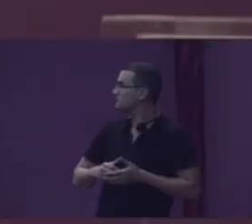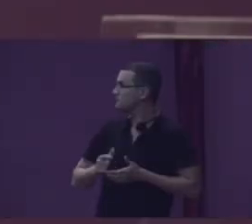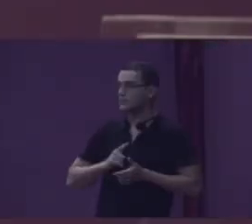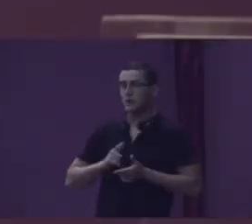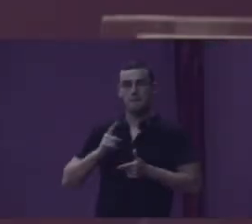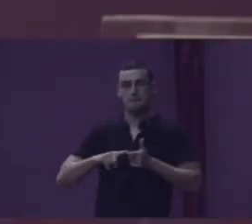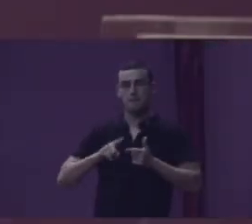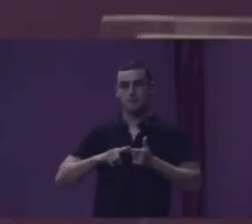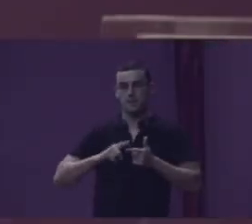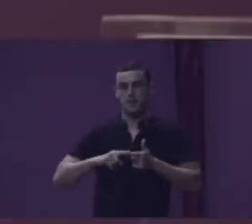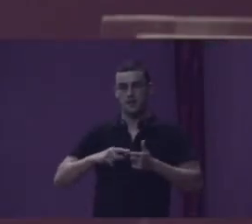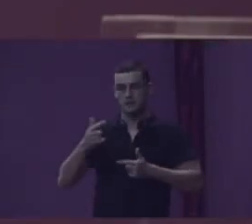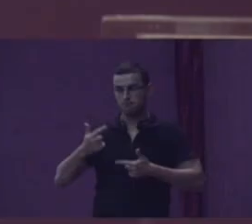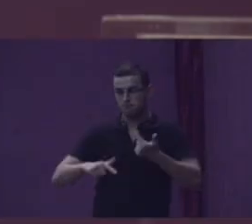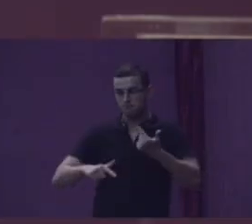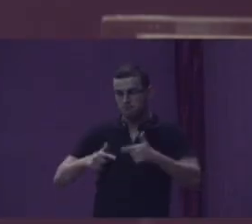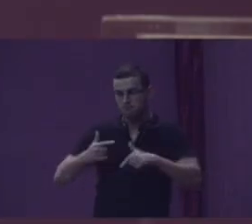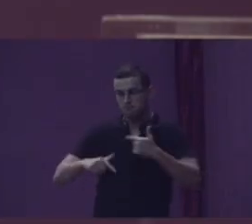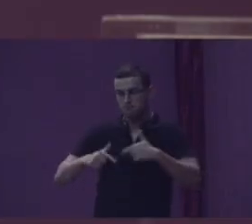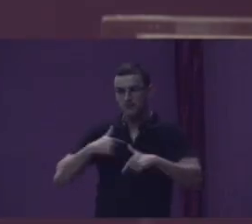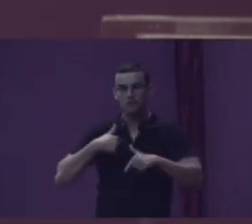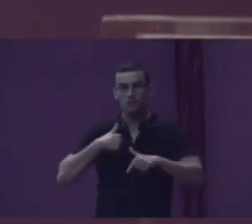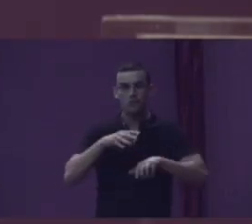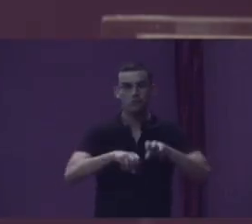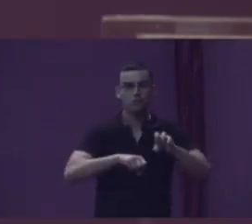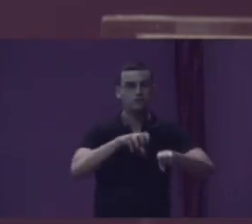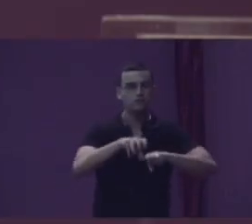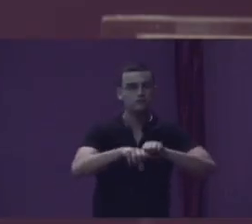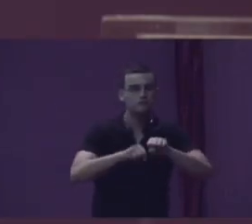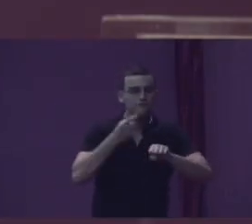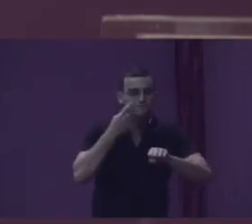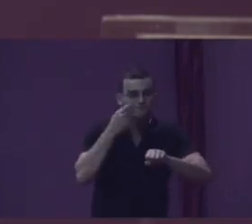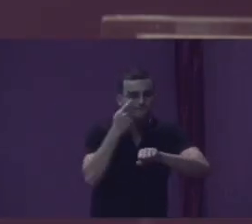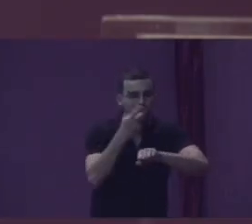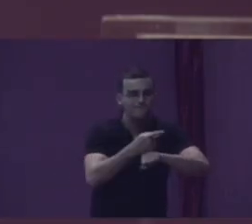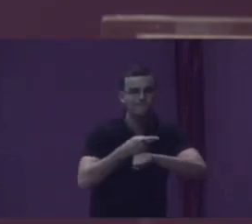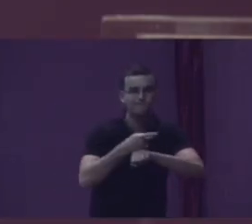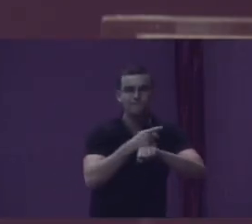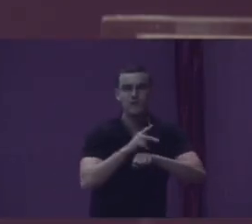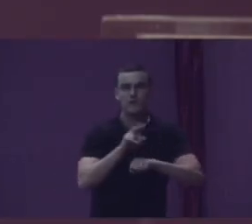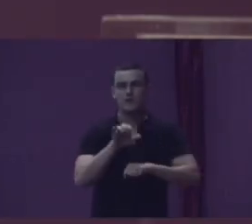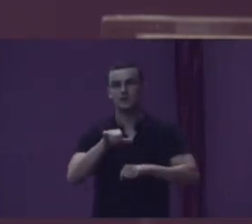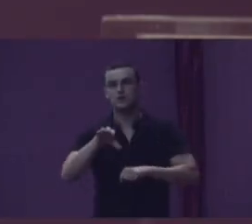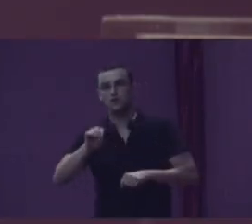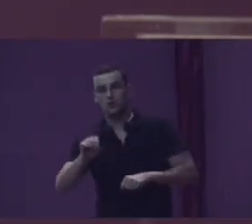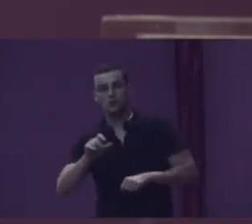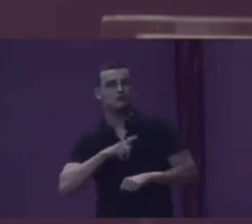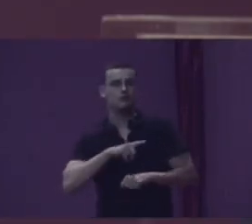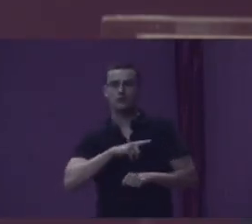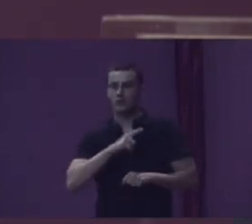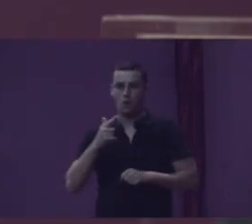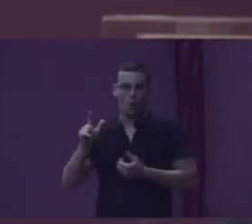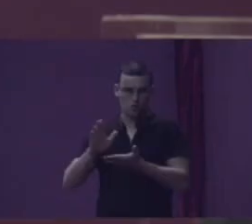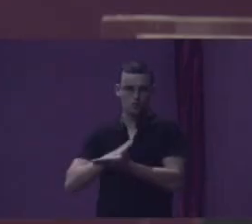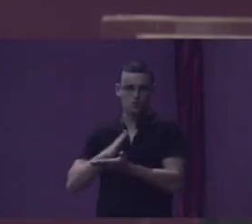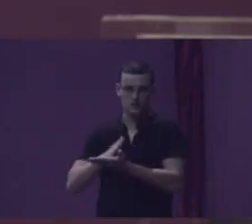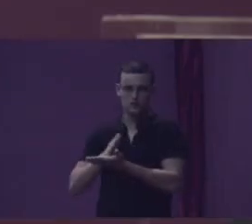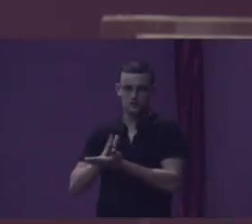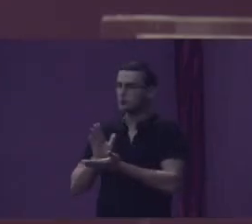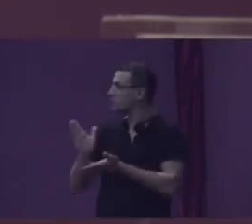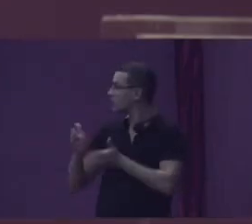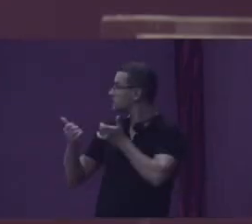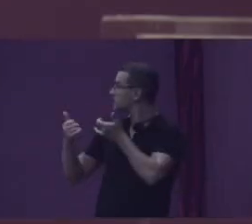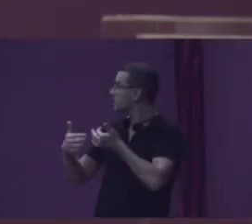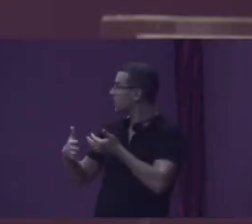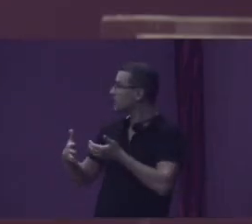talvez buscar riscos pode fazer coisas exageradas. São dois livros que eu recomendo bem. São